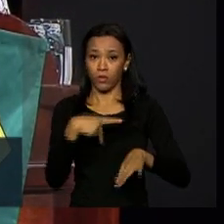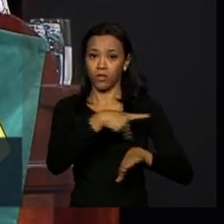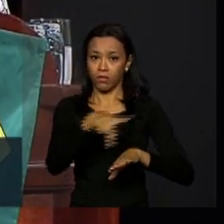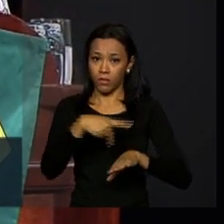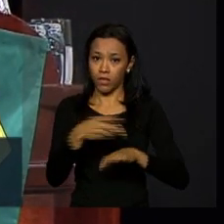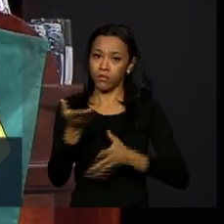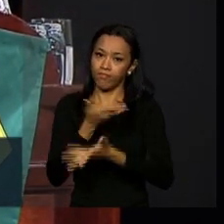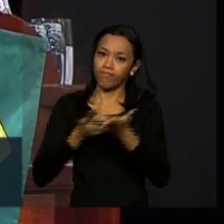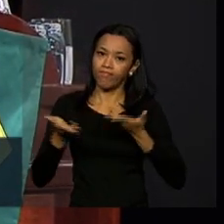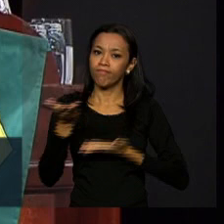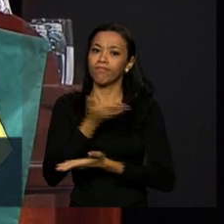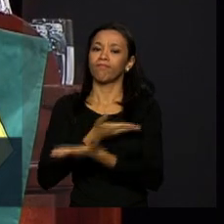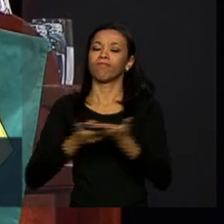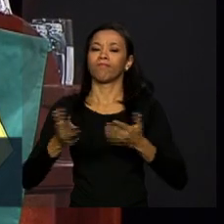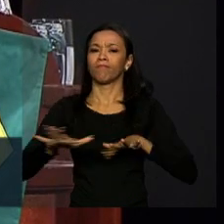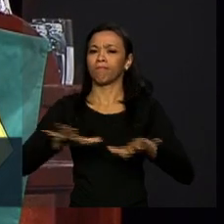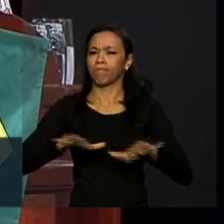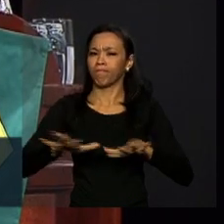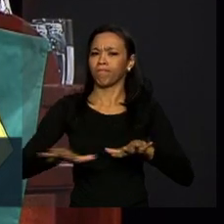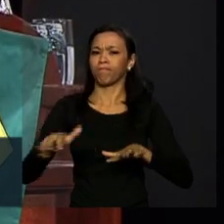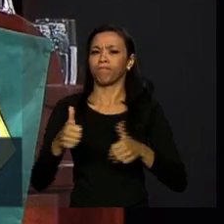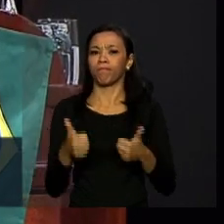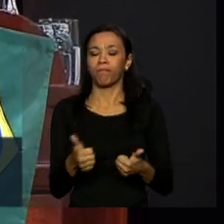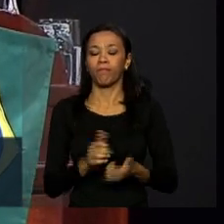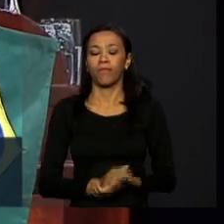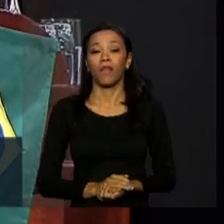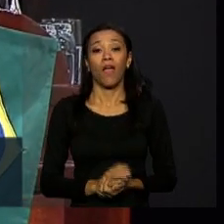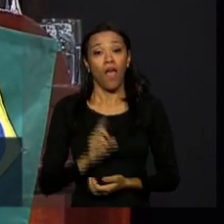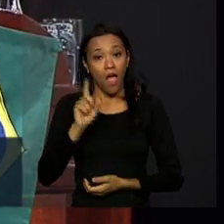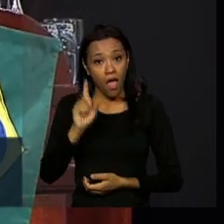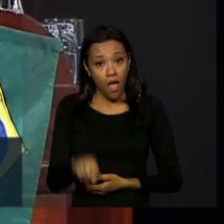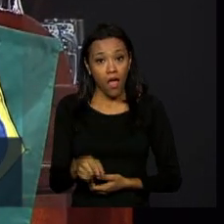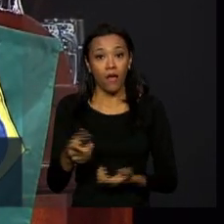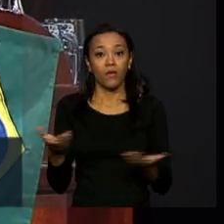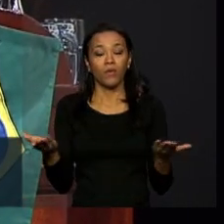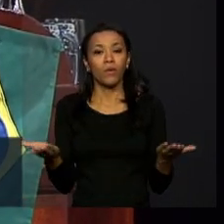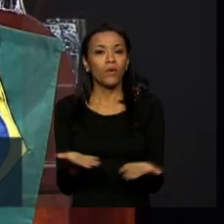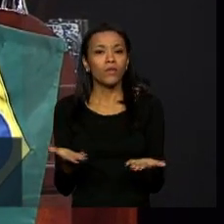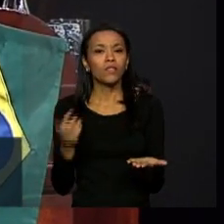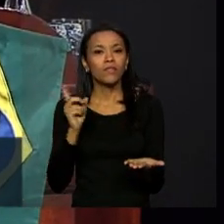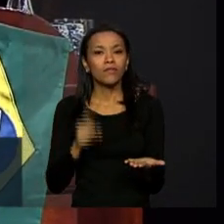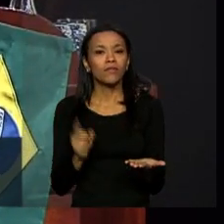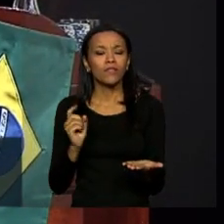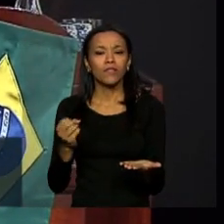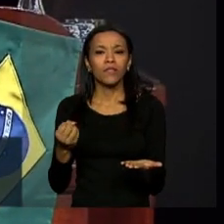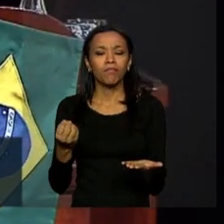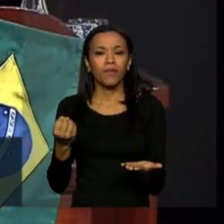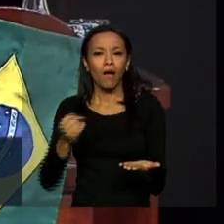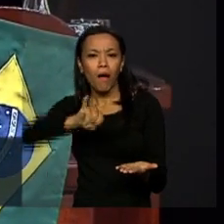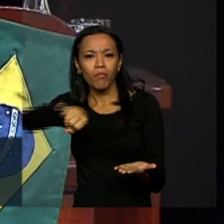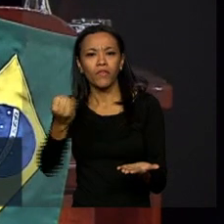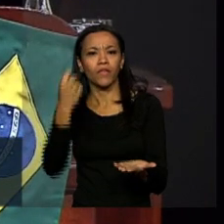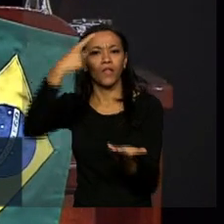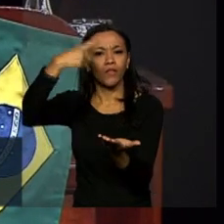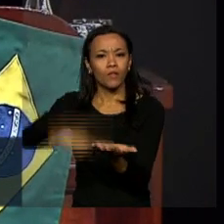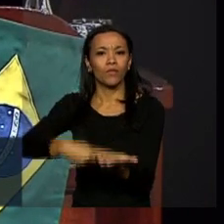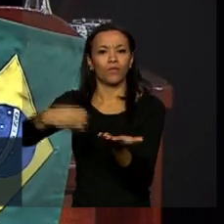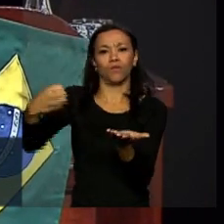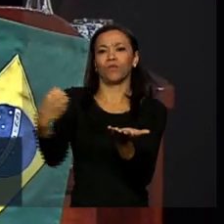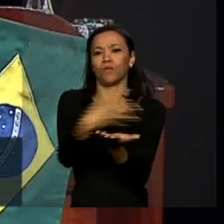multilateral denso e dinâmico esse é o momento ideal para renovar o compromisso de de nossos